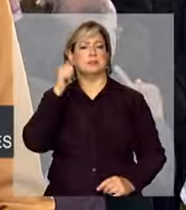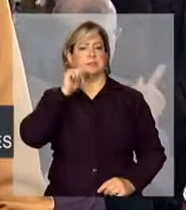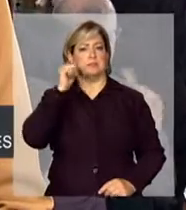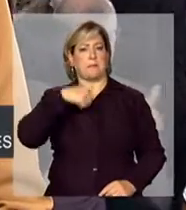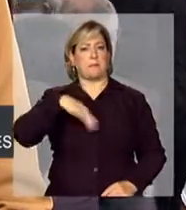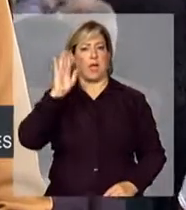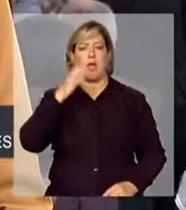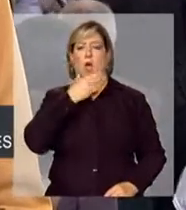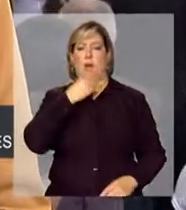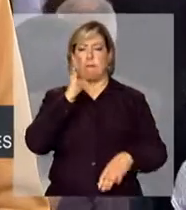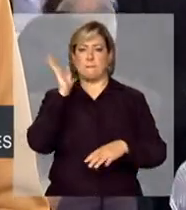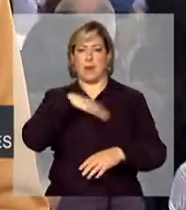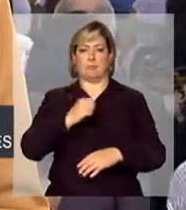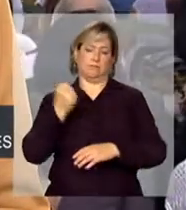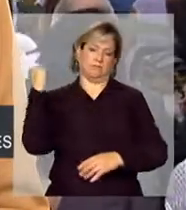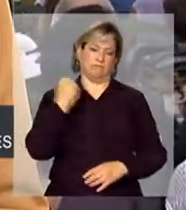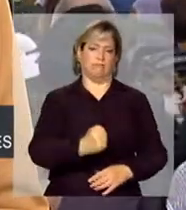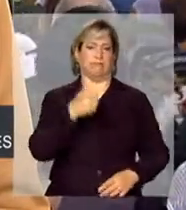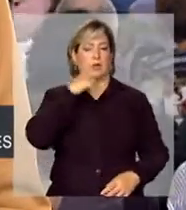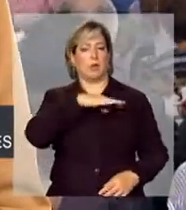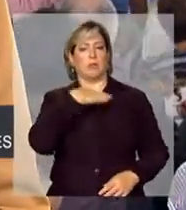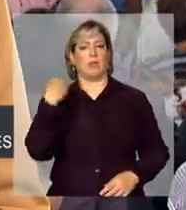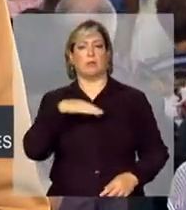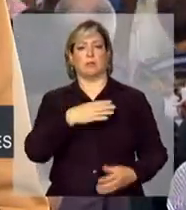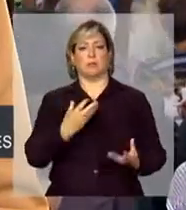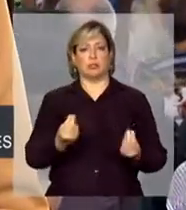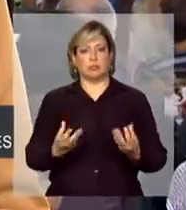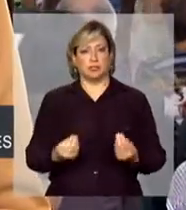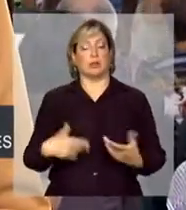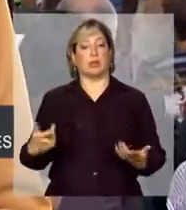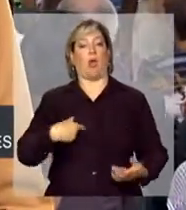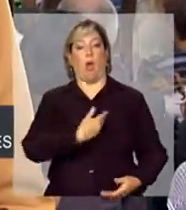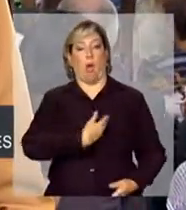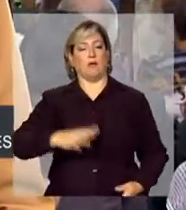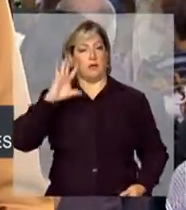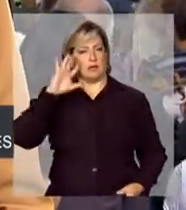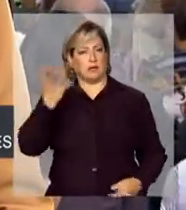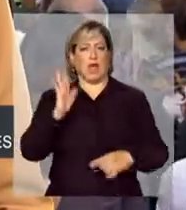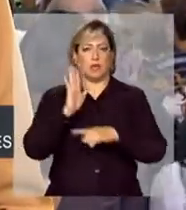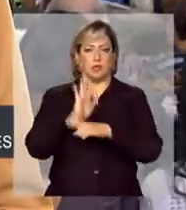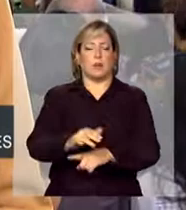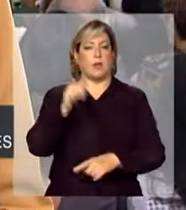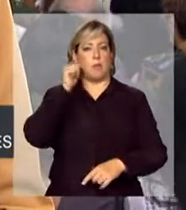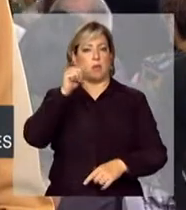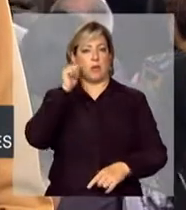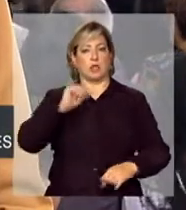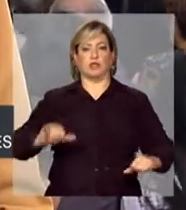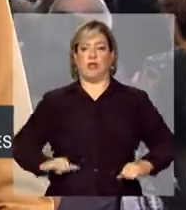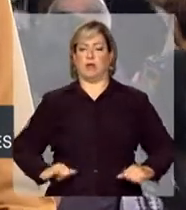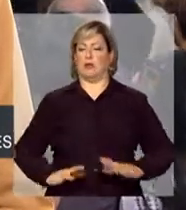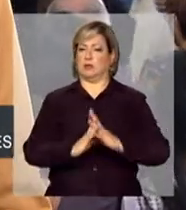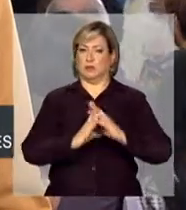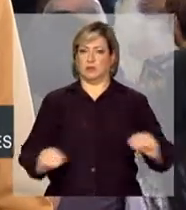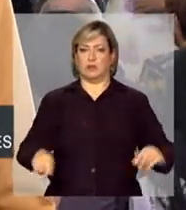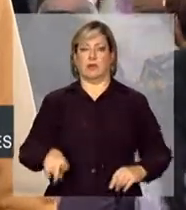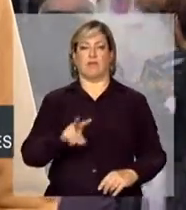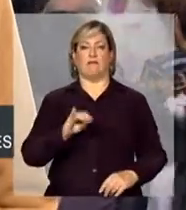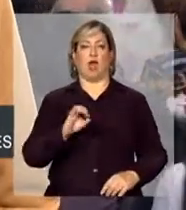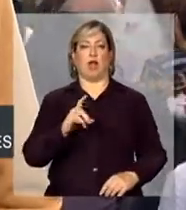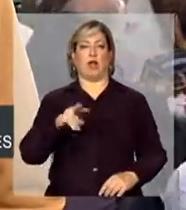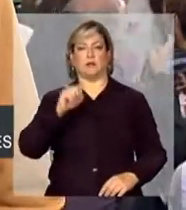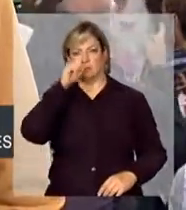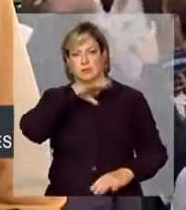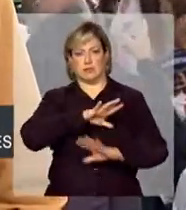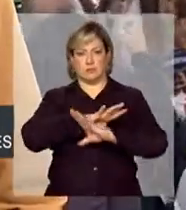o governo quer dar uma resposta forte no combate a violência contra a mulher a cerimônia